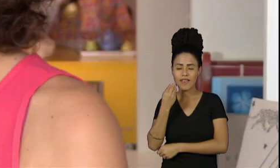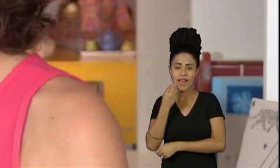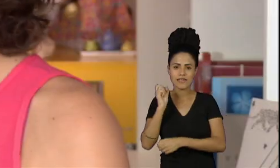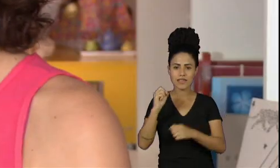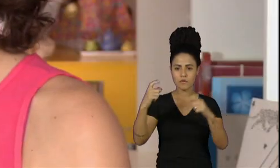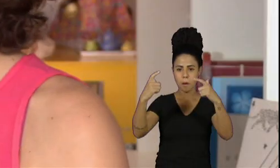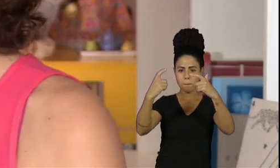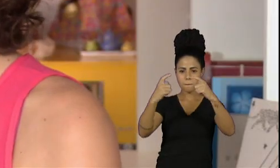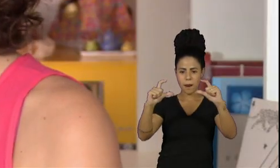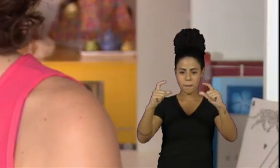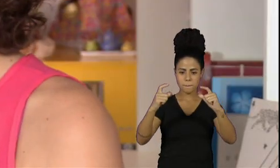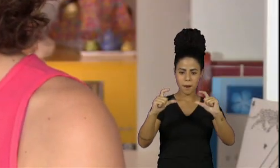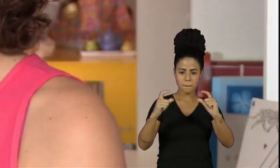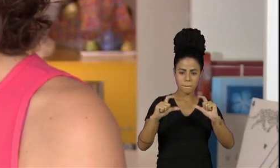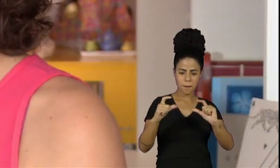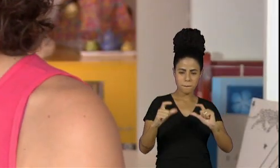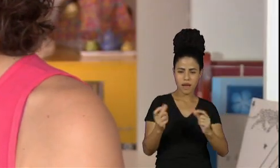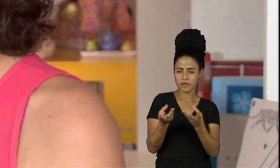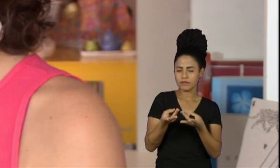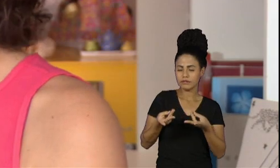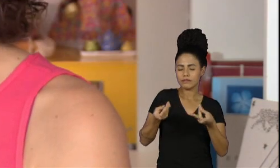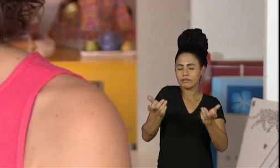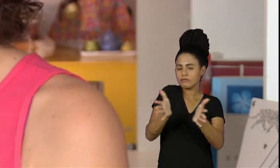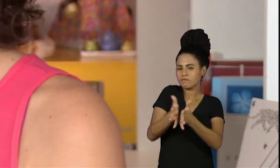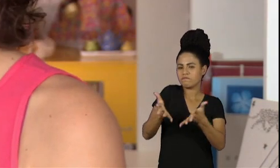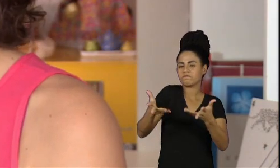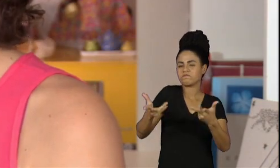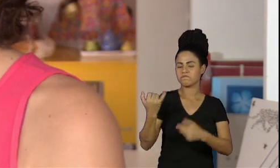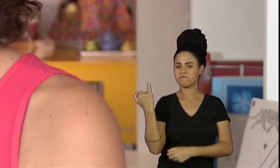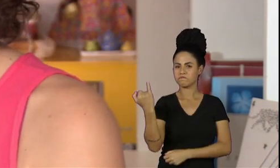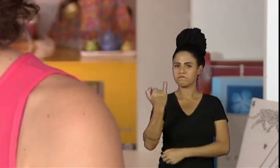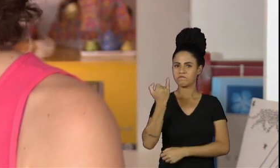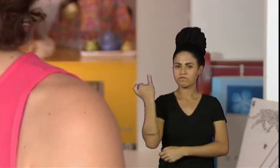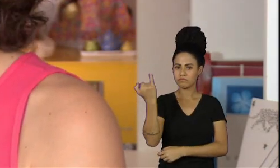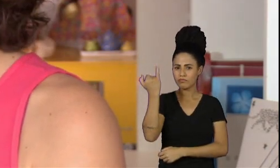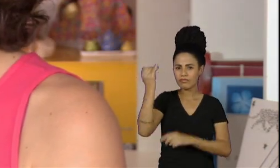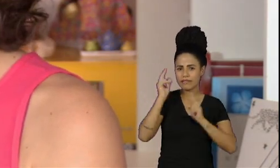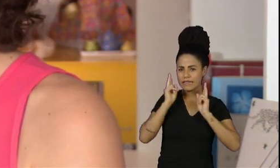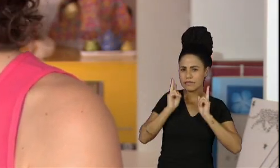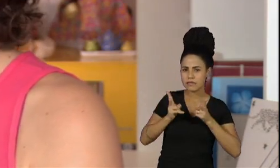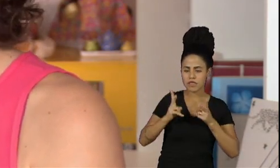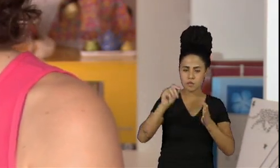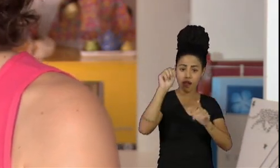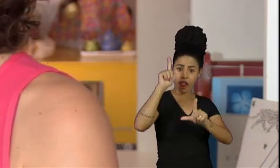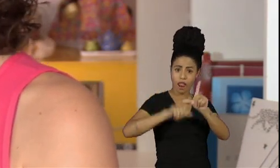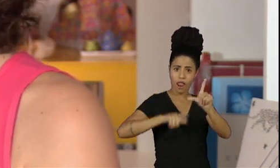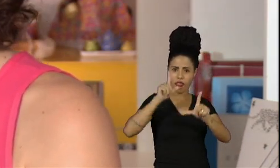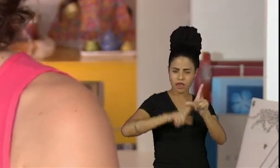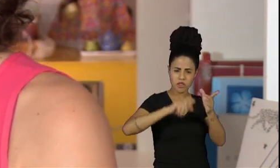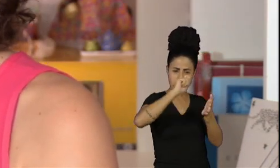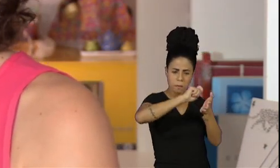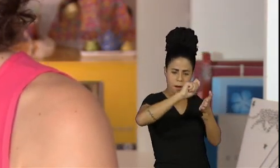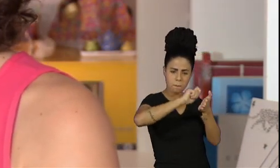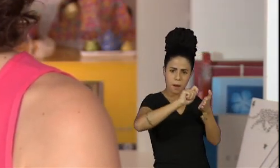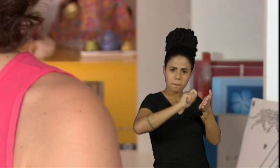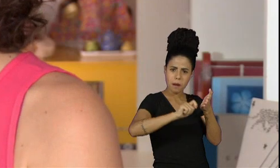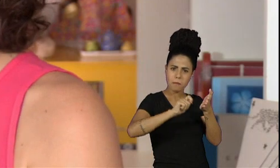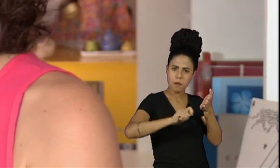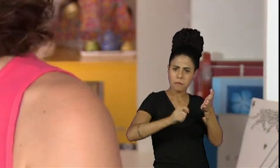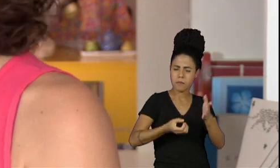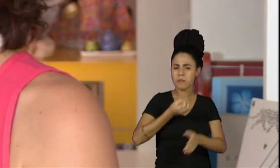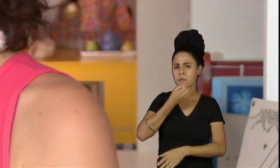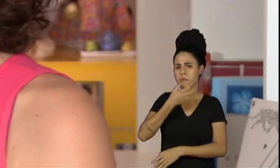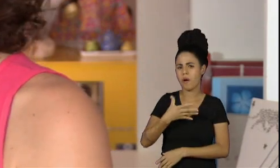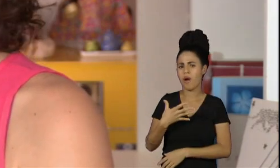de riqueza impressionante. Deu meia-noite, a lua faz o claro, eu assumo no zaro e vou brincar no vento leste.